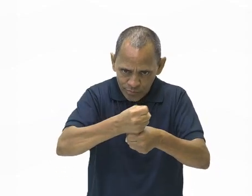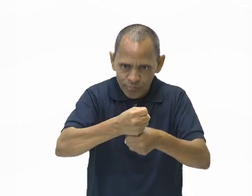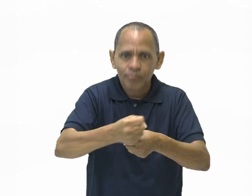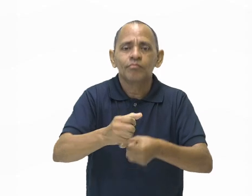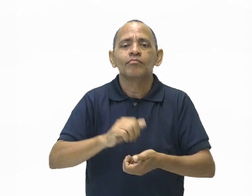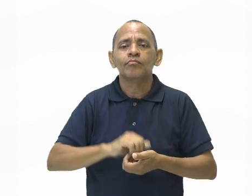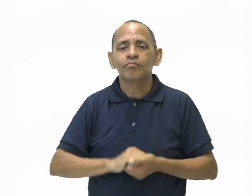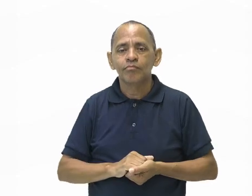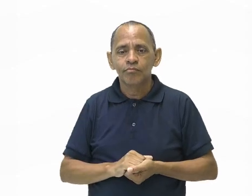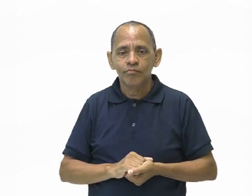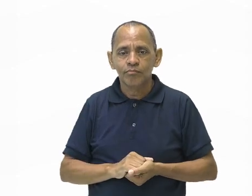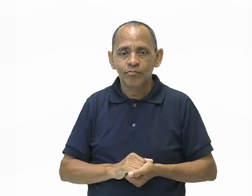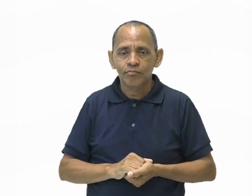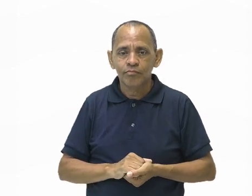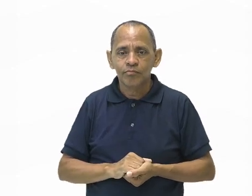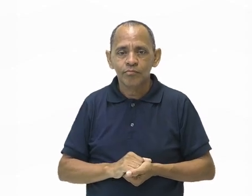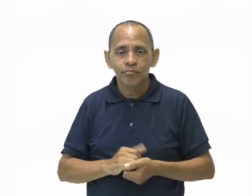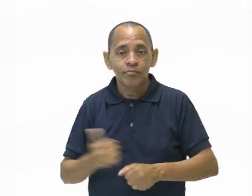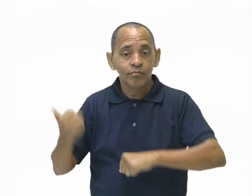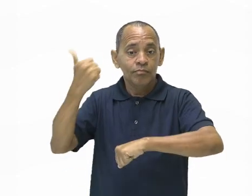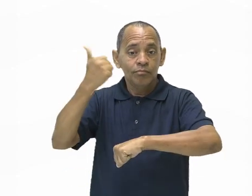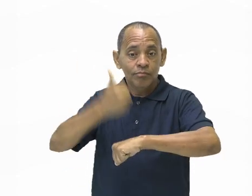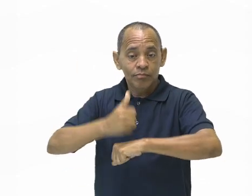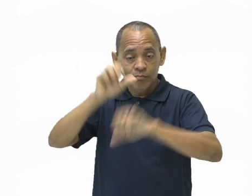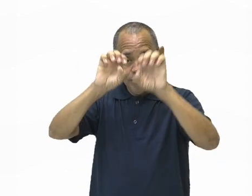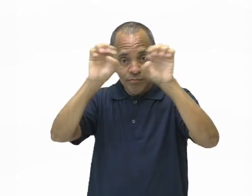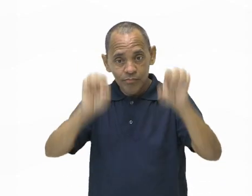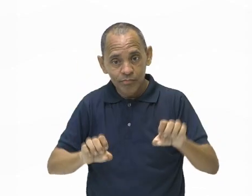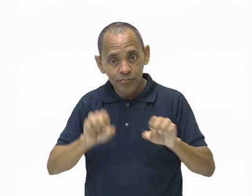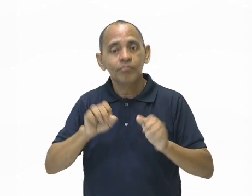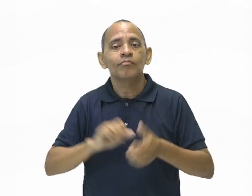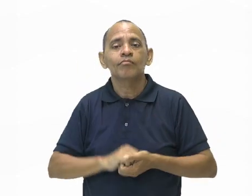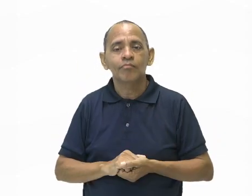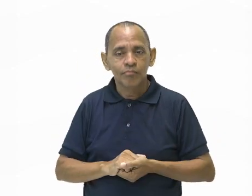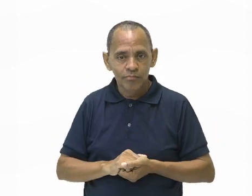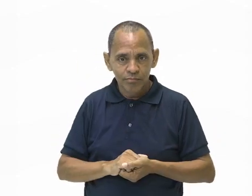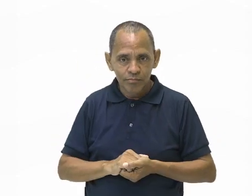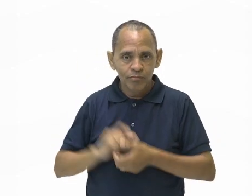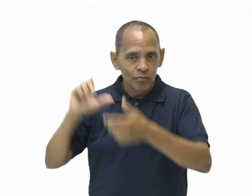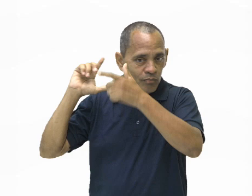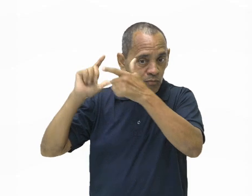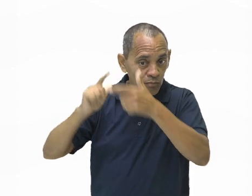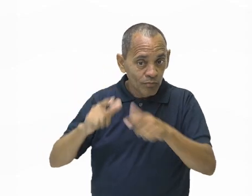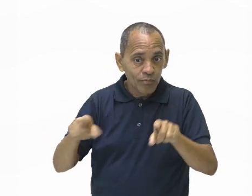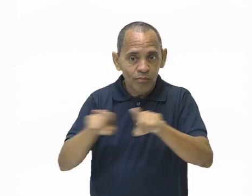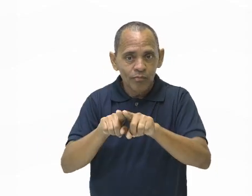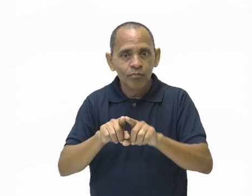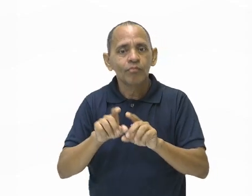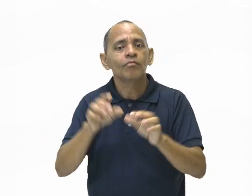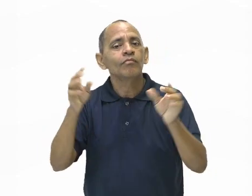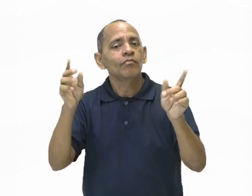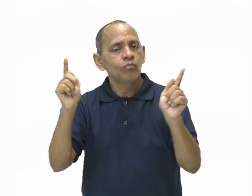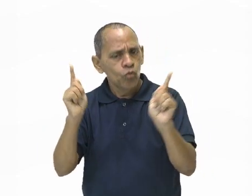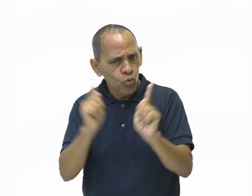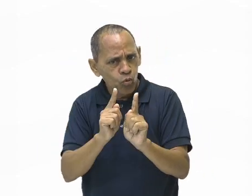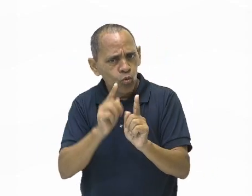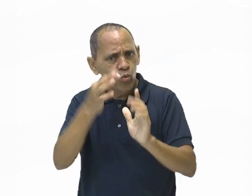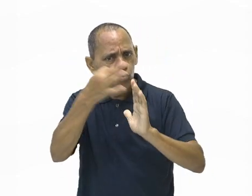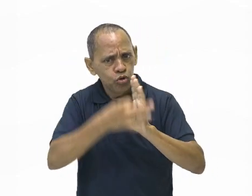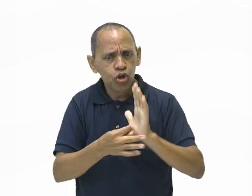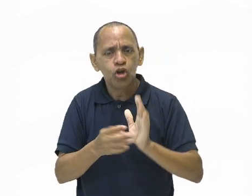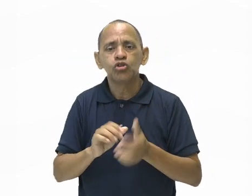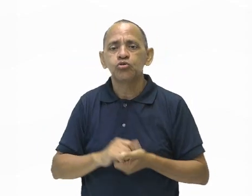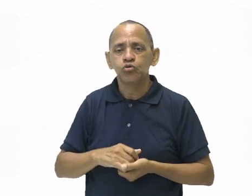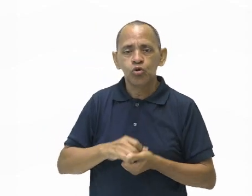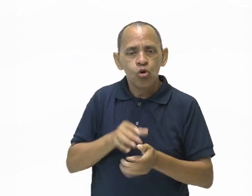mais atual. Substitui a estrutura clássica pela construção de um texto curto, com o objetivo de conduzir o leitor